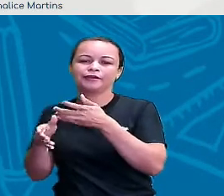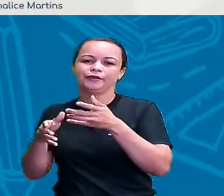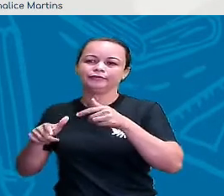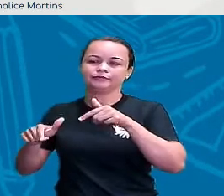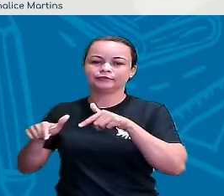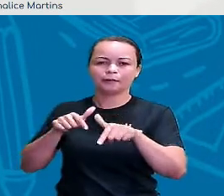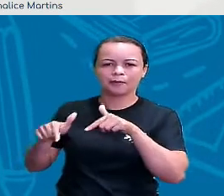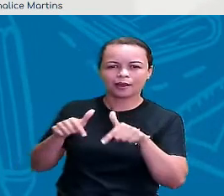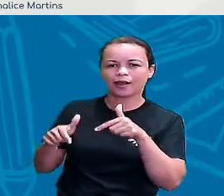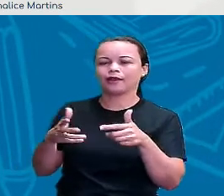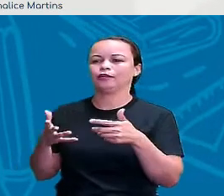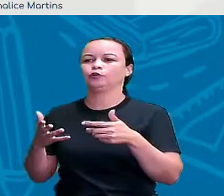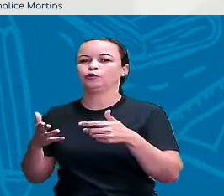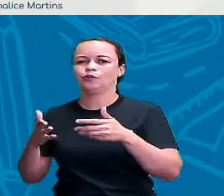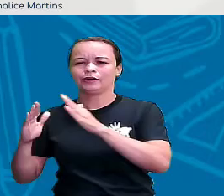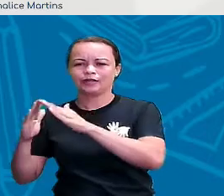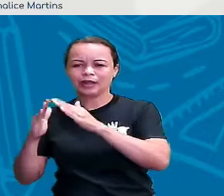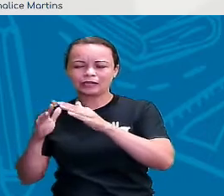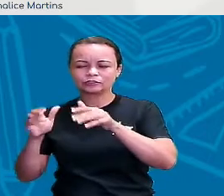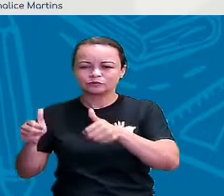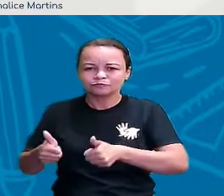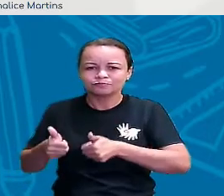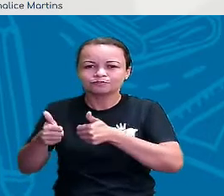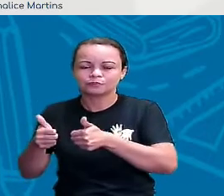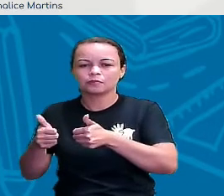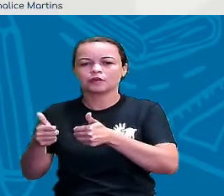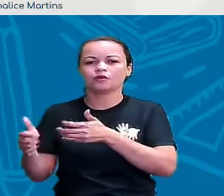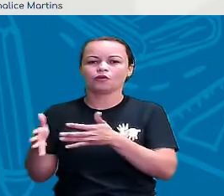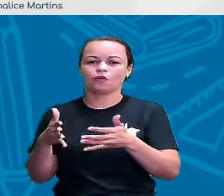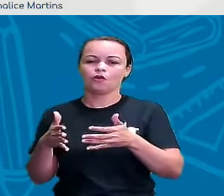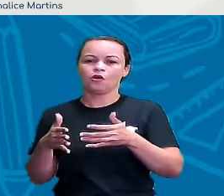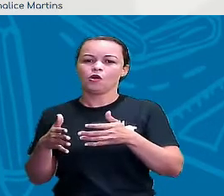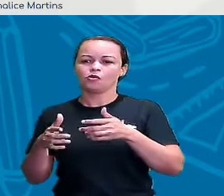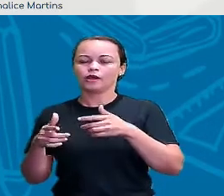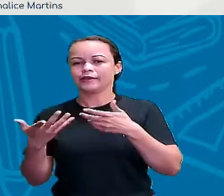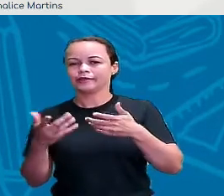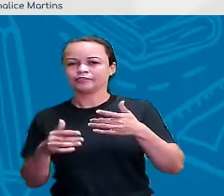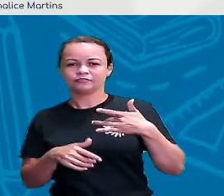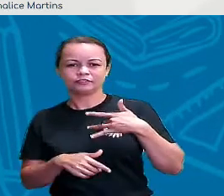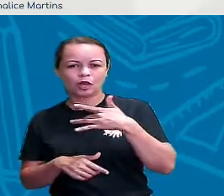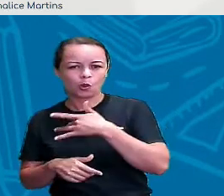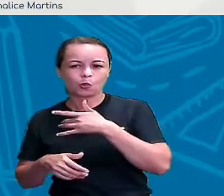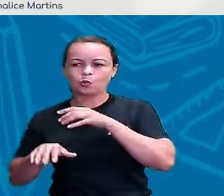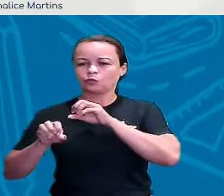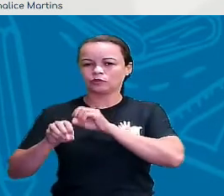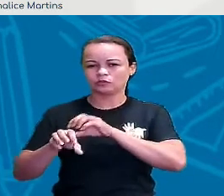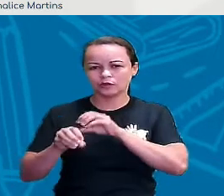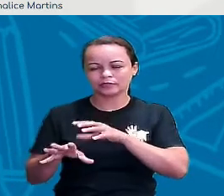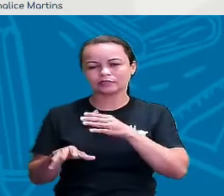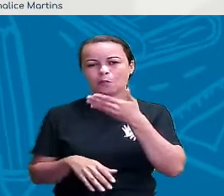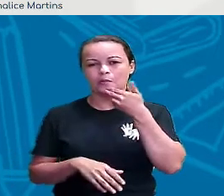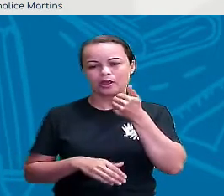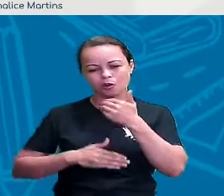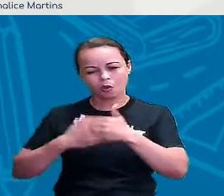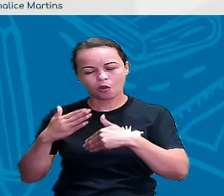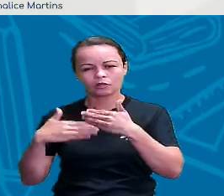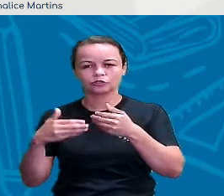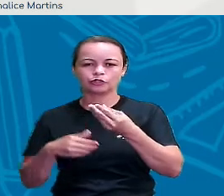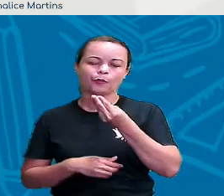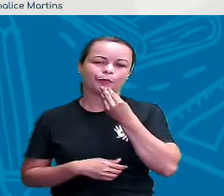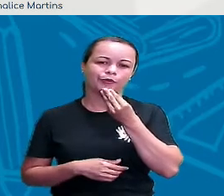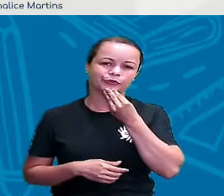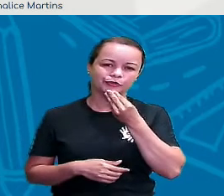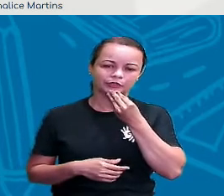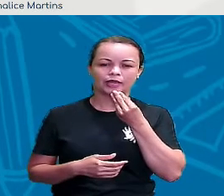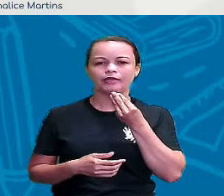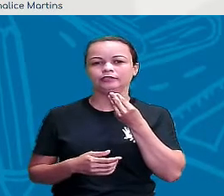condições de moradia digna, de serviços de saúde, de educação, melhores e mais